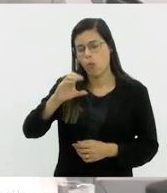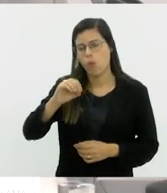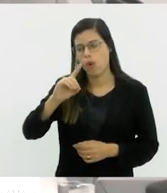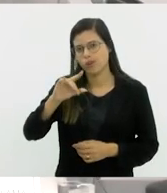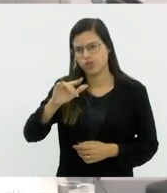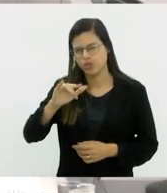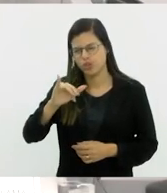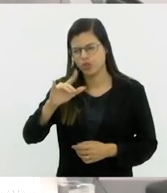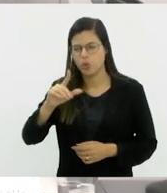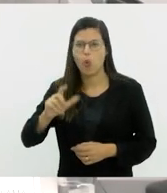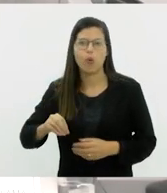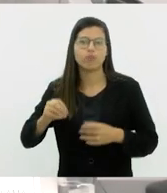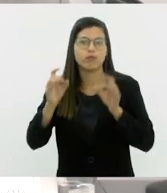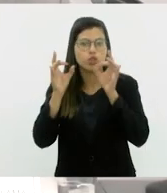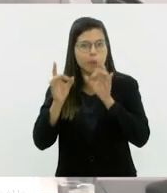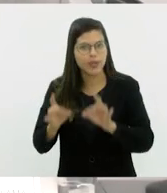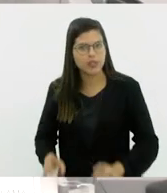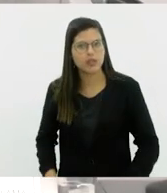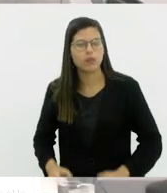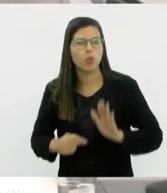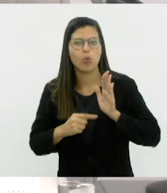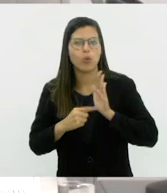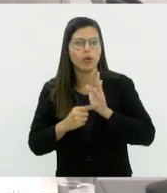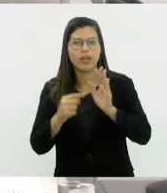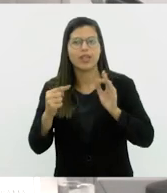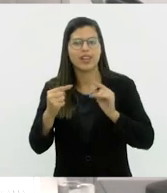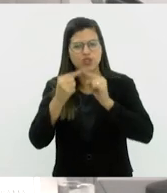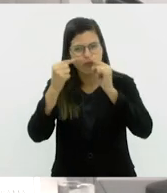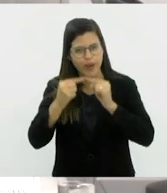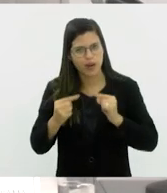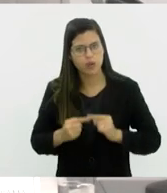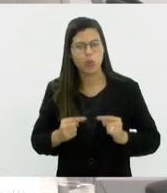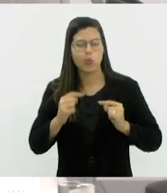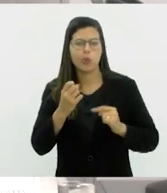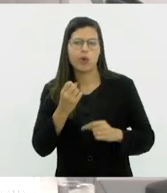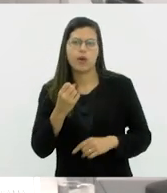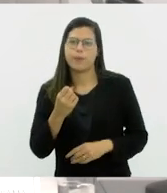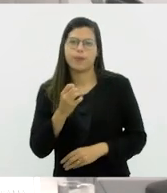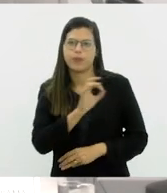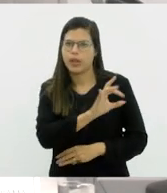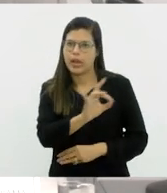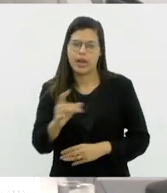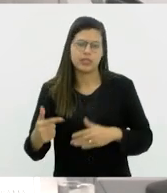aeronave, podendo ser fixo, né, sempre com ascensão